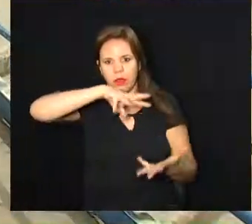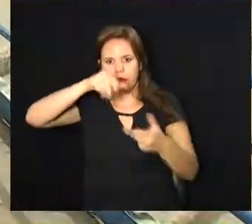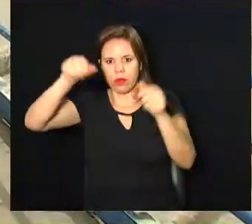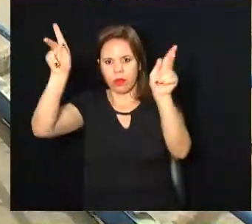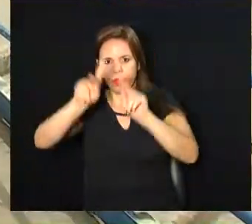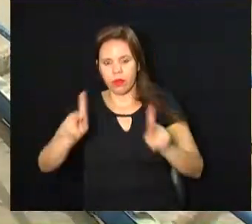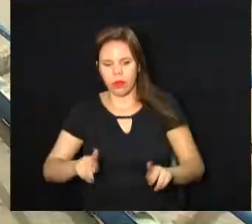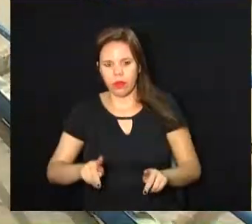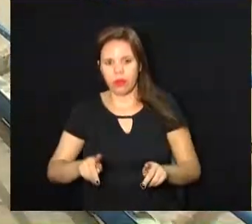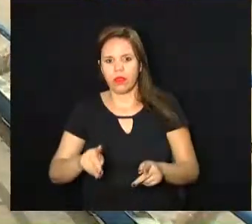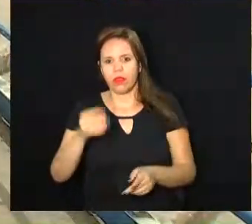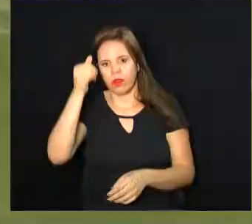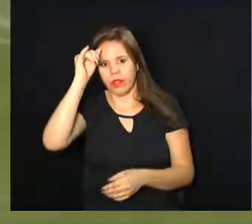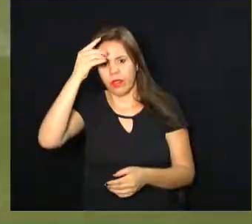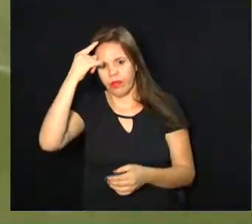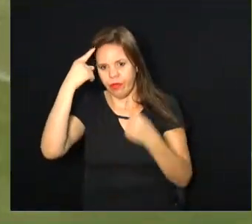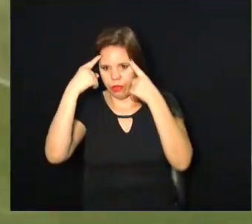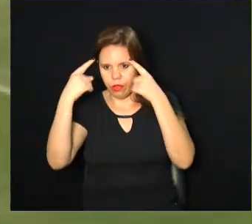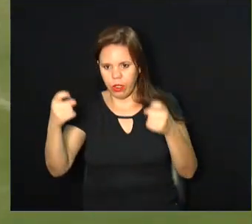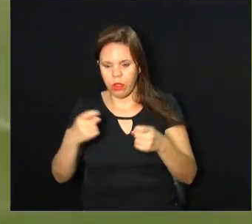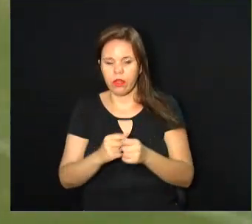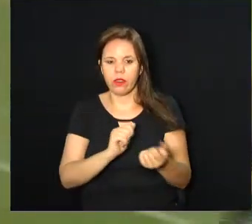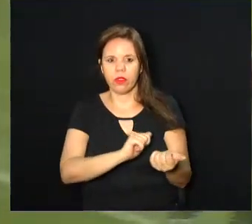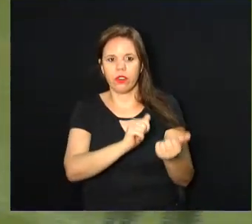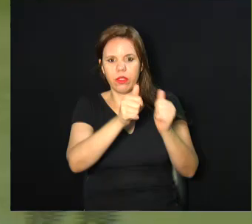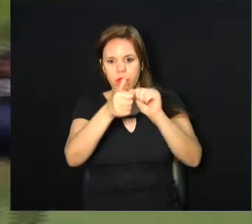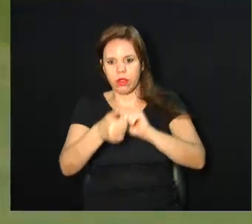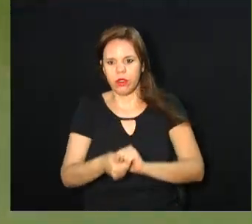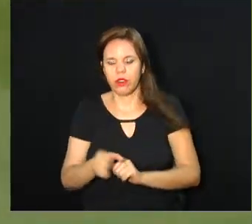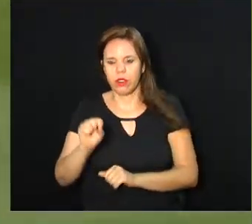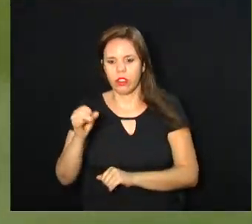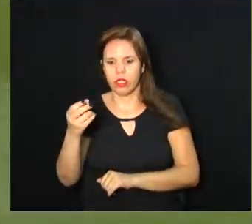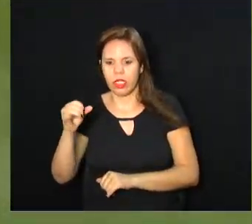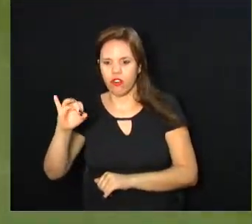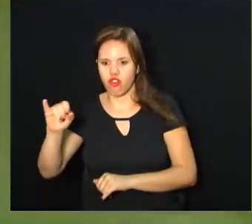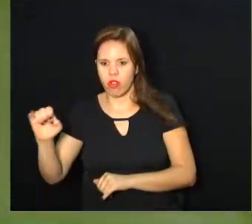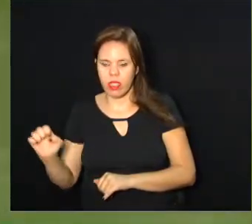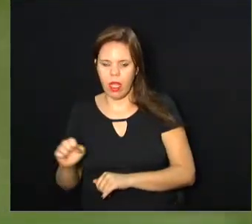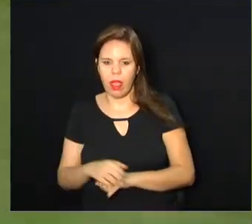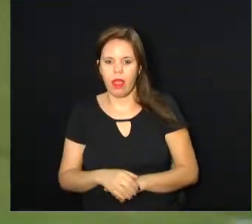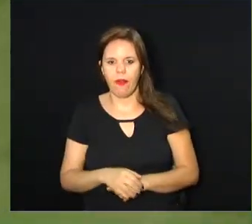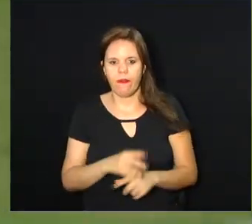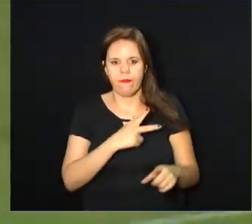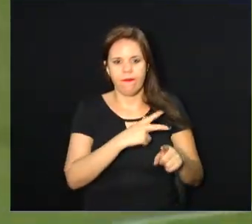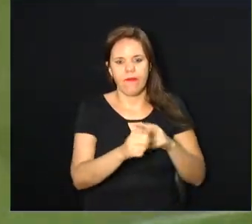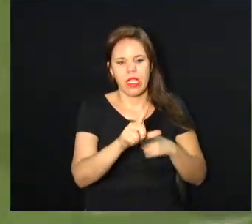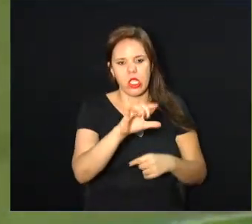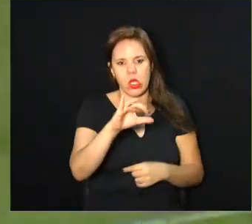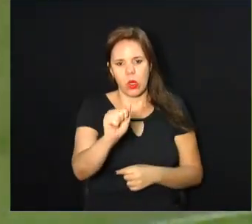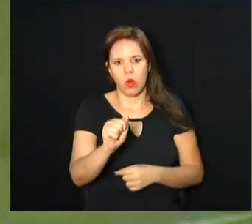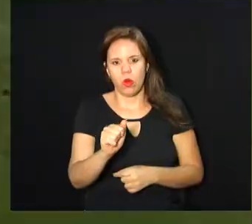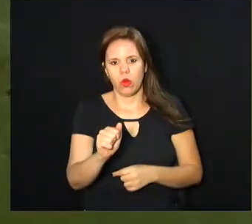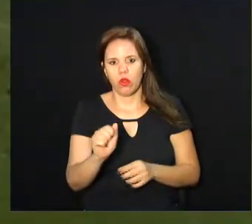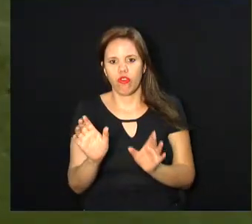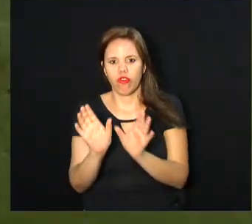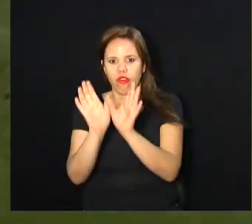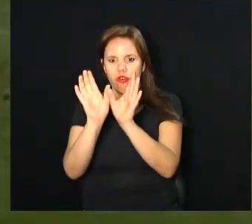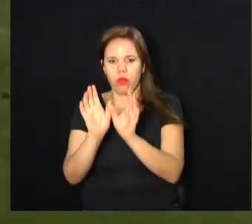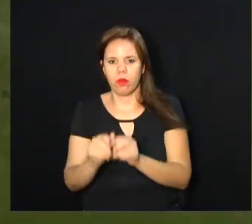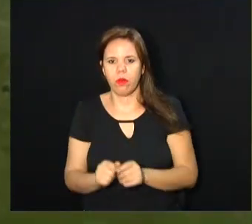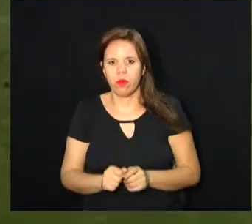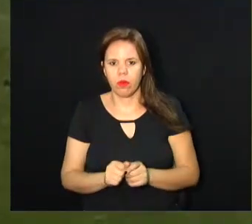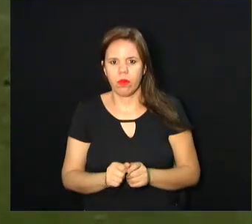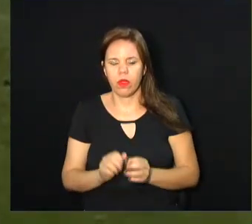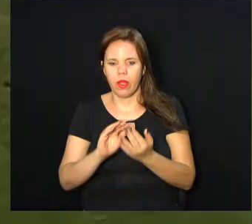da Não Violência. E no esporte, São José vence Santa Lúcia e fica com o título da Taça